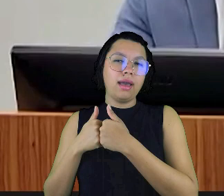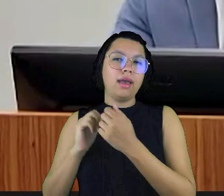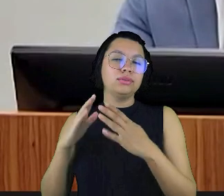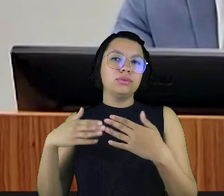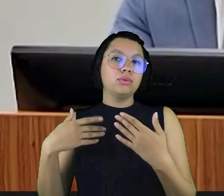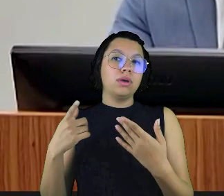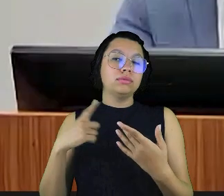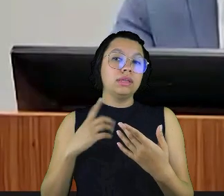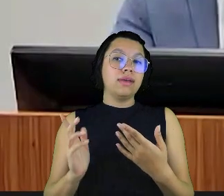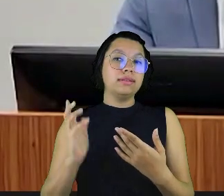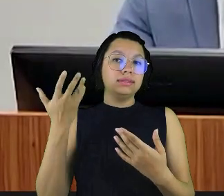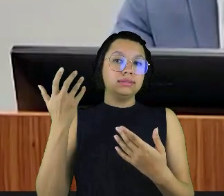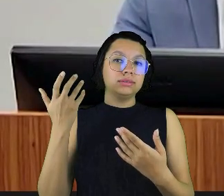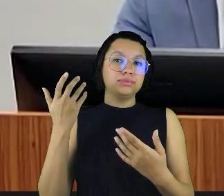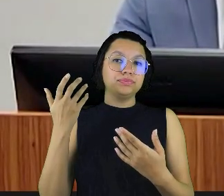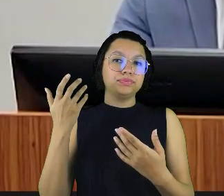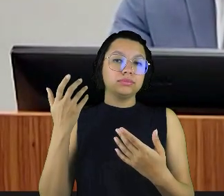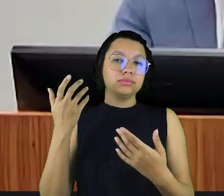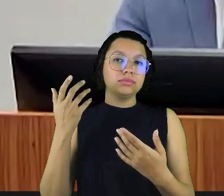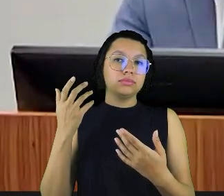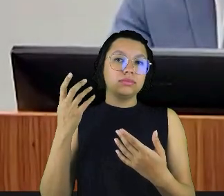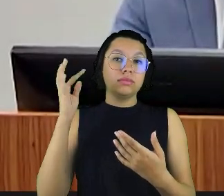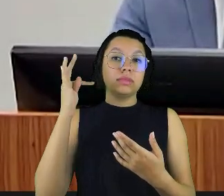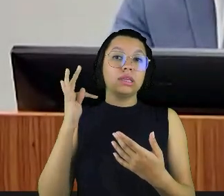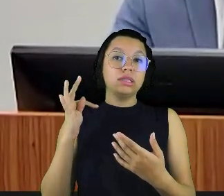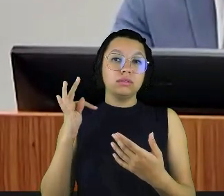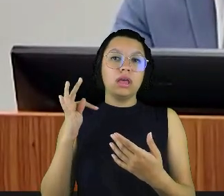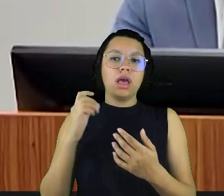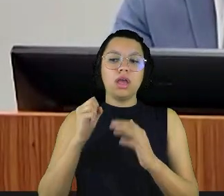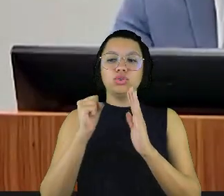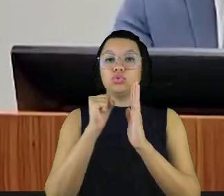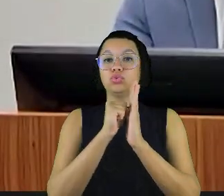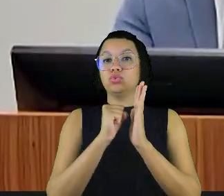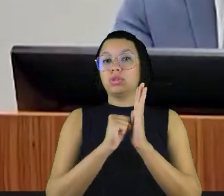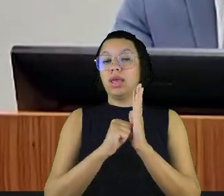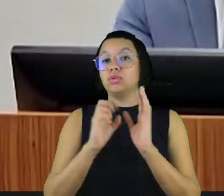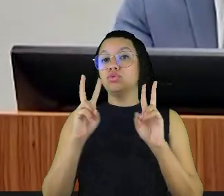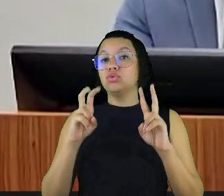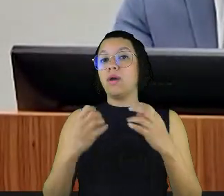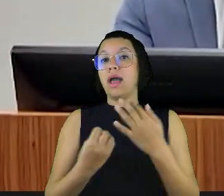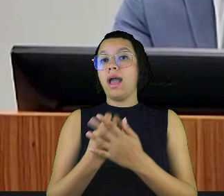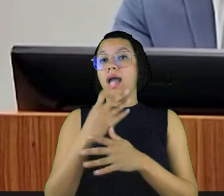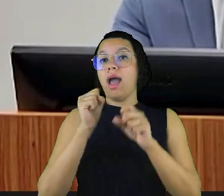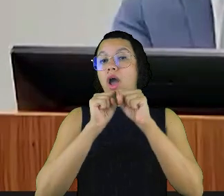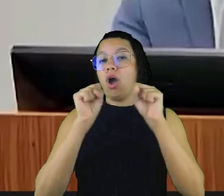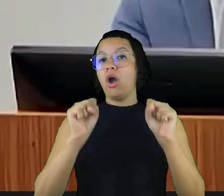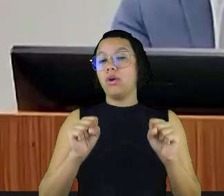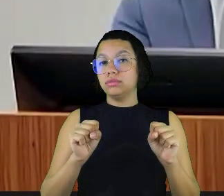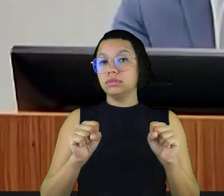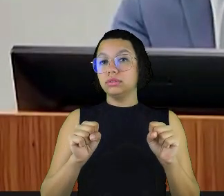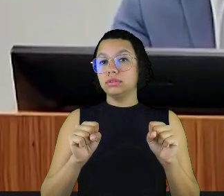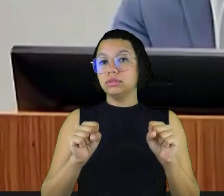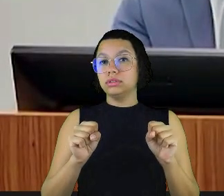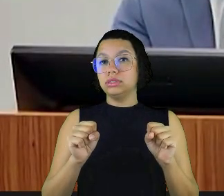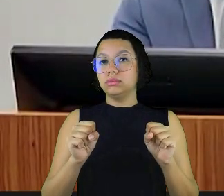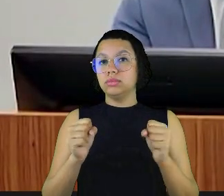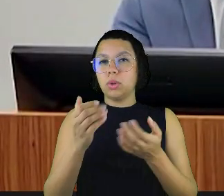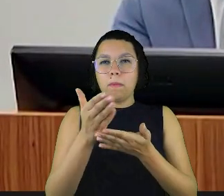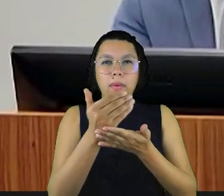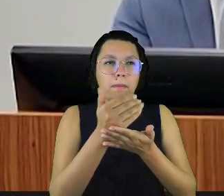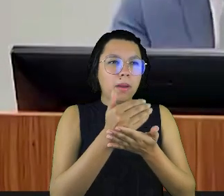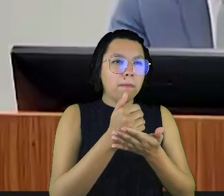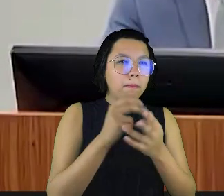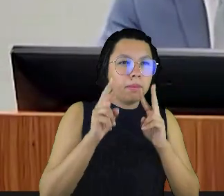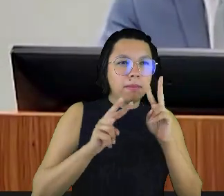decisão da tese do século, sobre a criação de um sistema de apuração por estimativa junto à